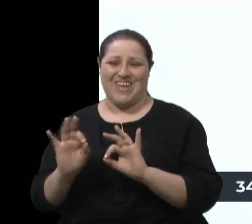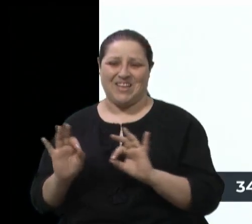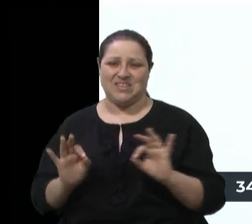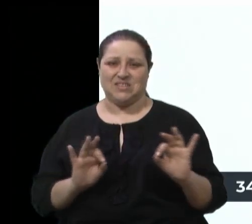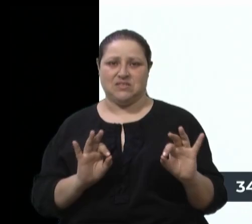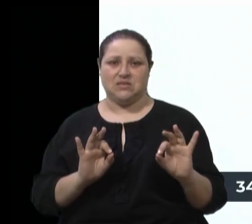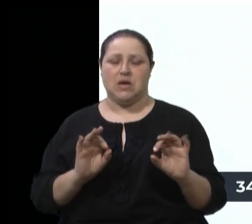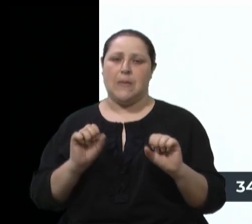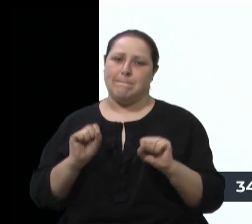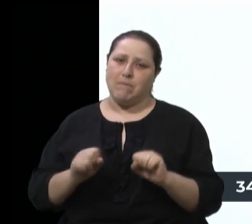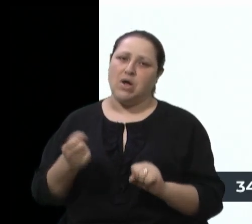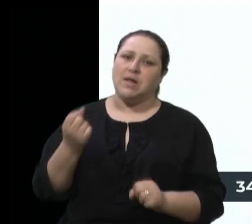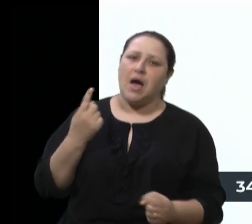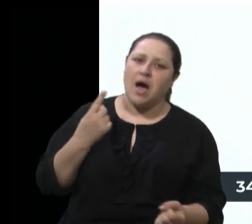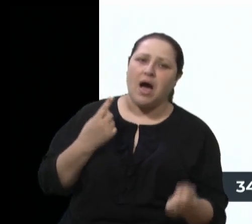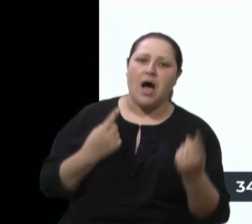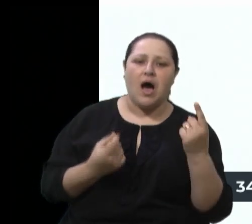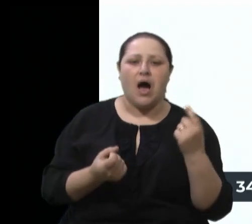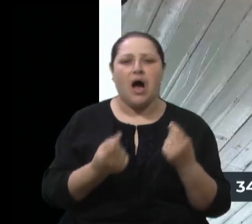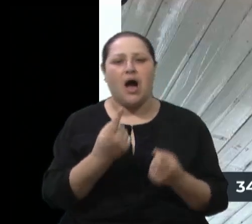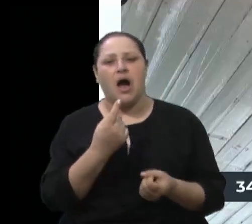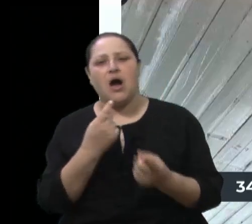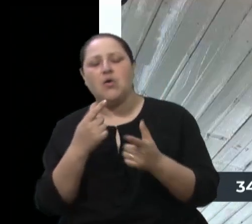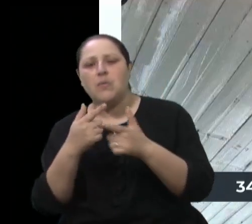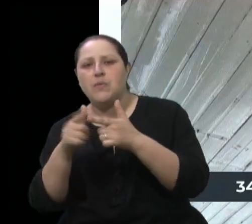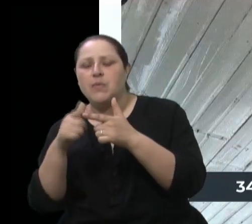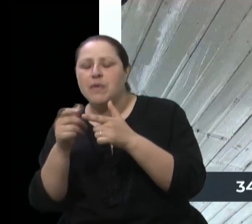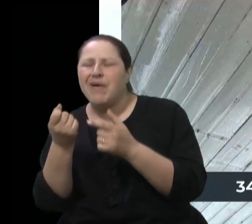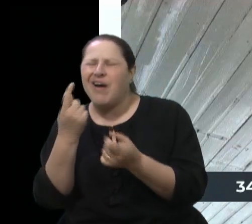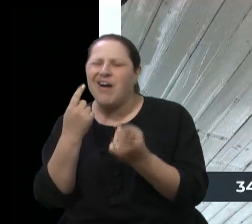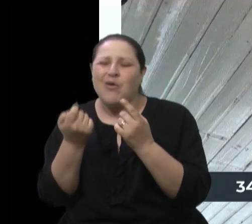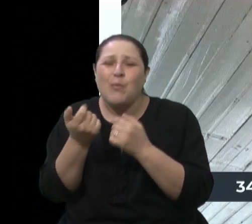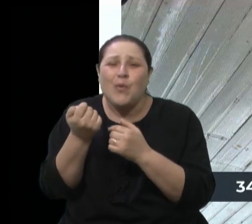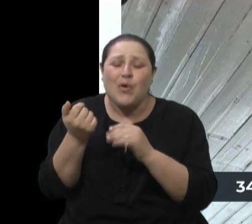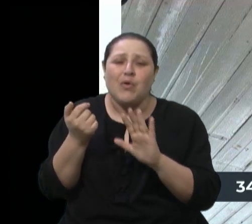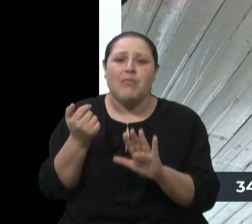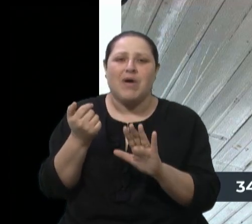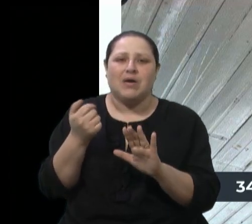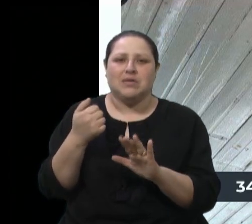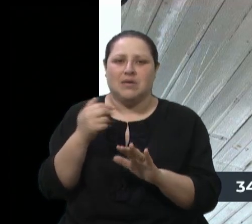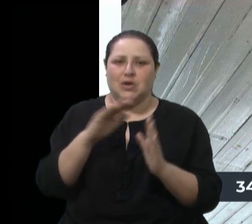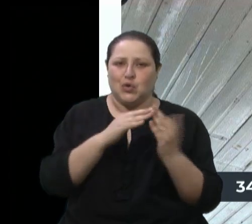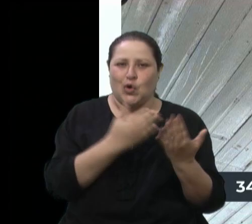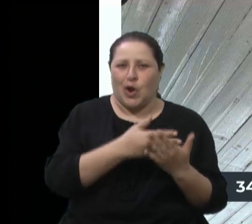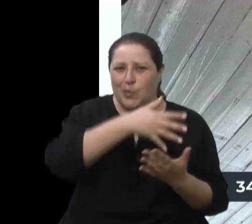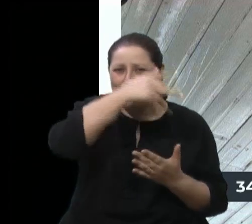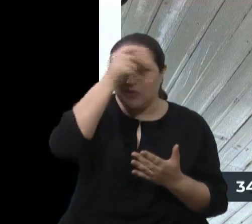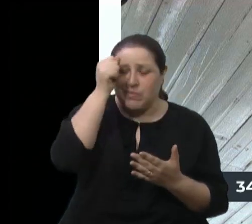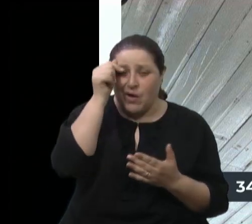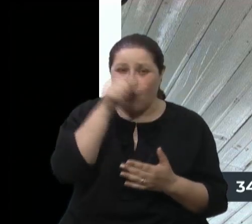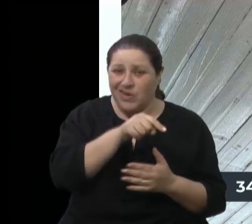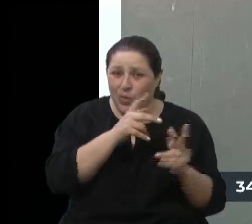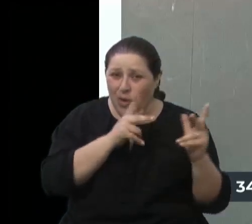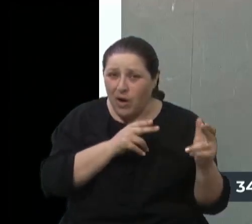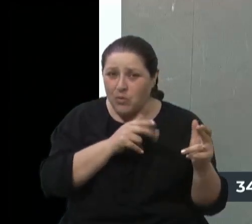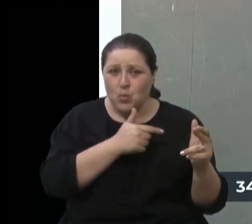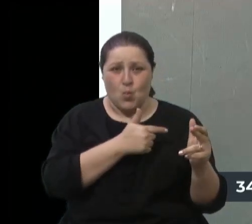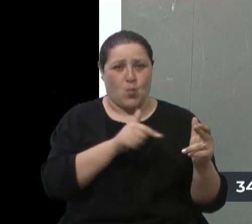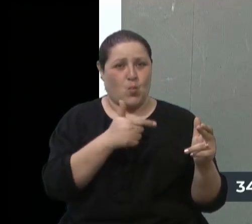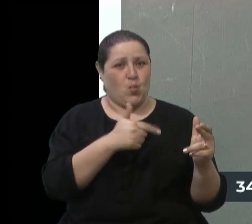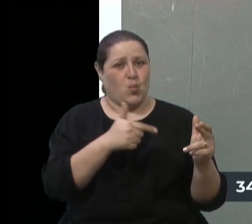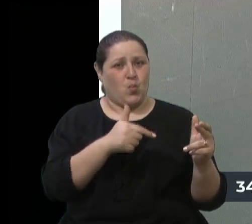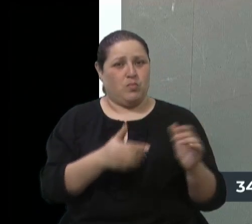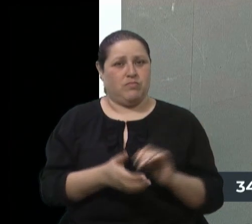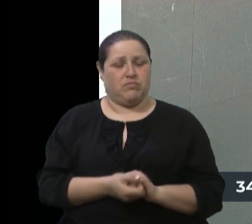ter, eventualmente, algum problema isolado, mas nós não temos isso. Então, eu só quero trazer do ponto de vista do modelo. Então,